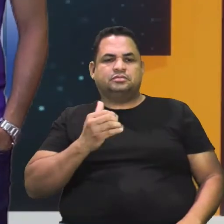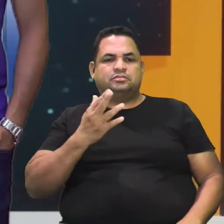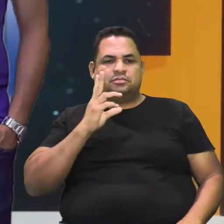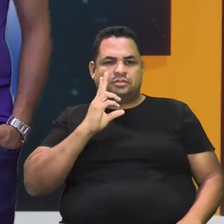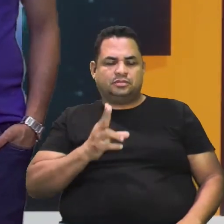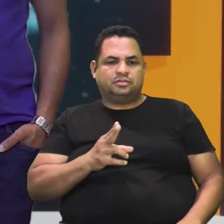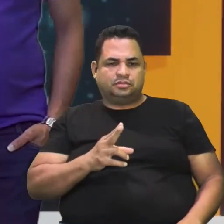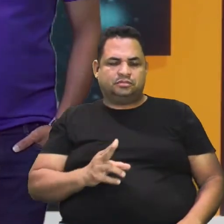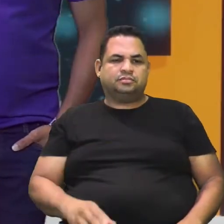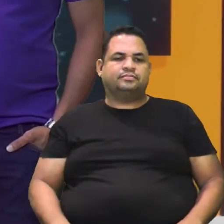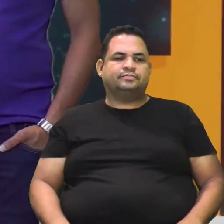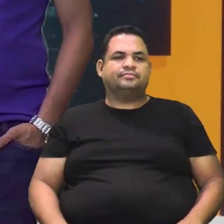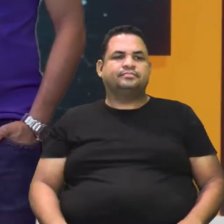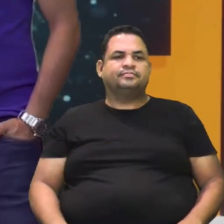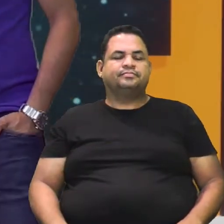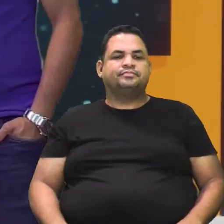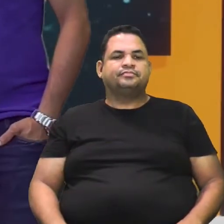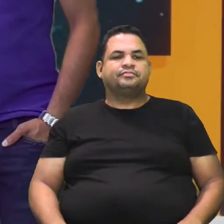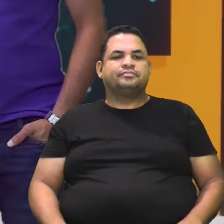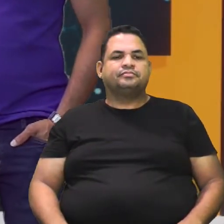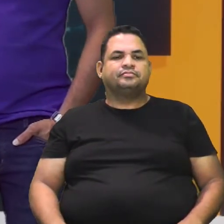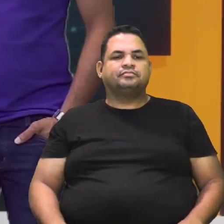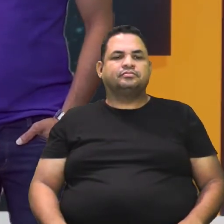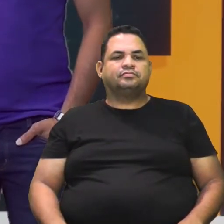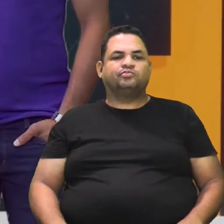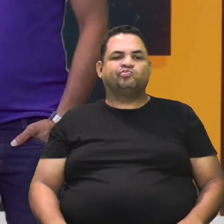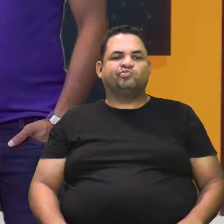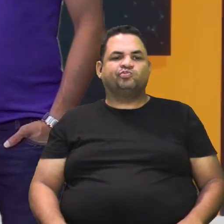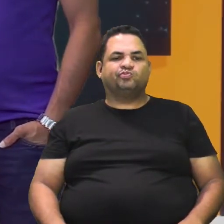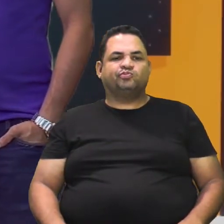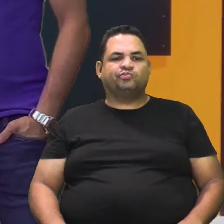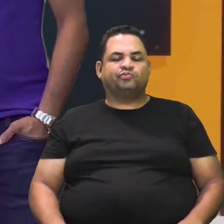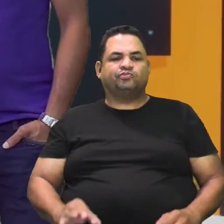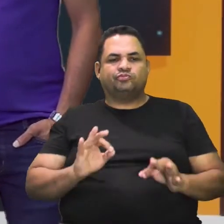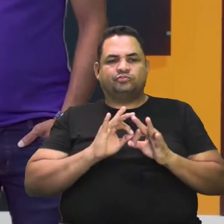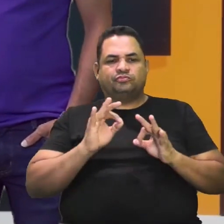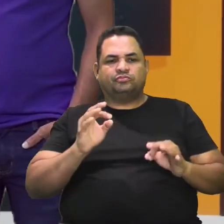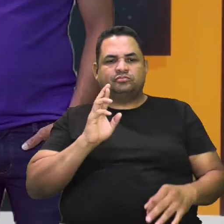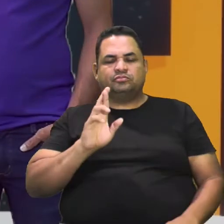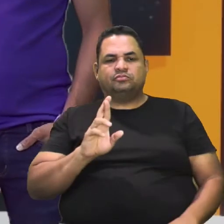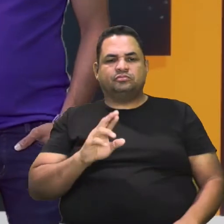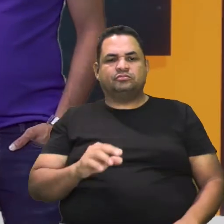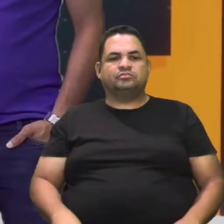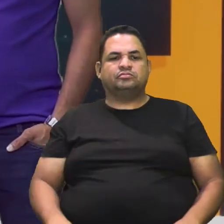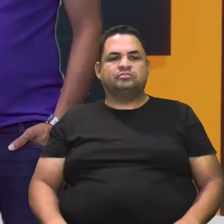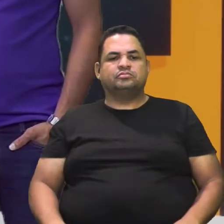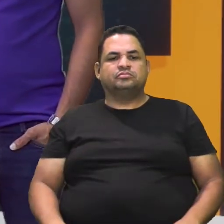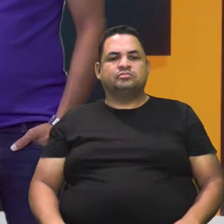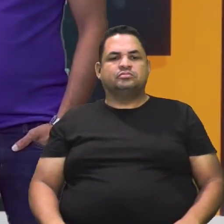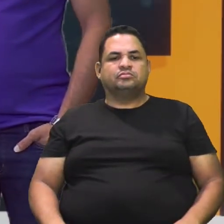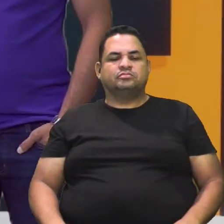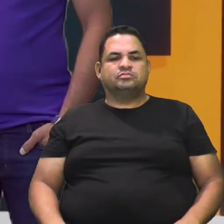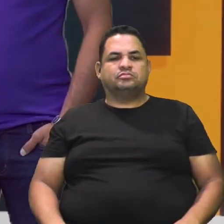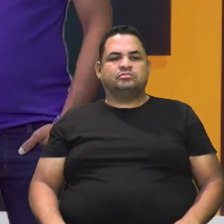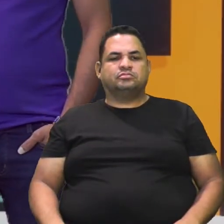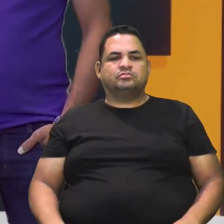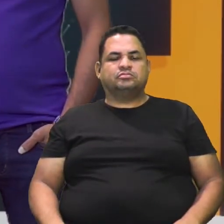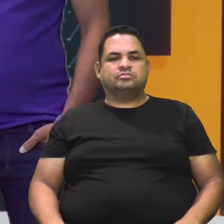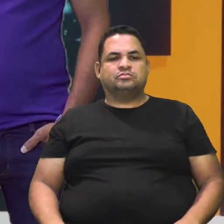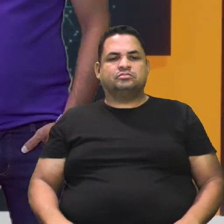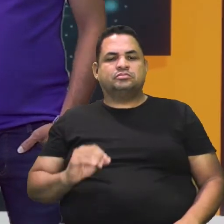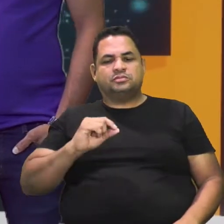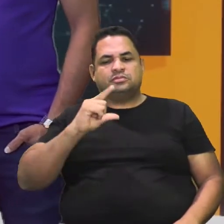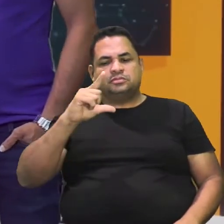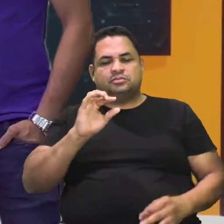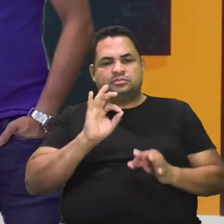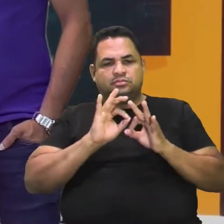que é igual. Porque exatamente passou tangenciando ali. Então, distância e raio, a mesma coisa. Se deu igual, é tangente. Se